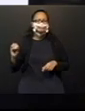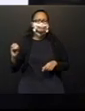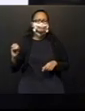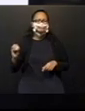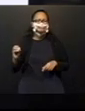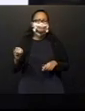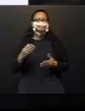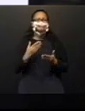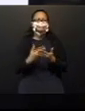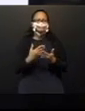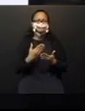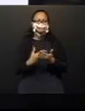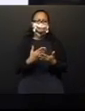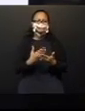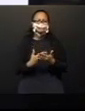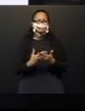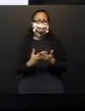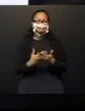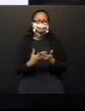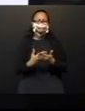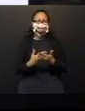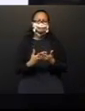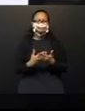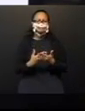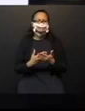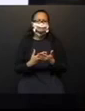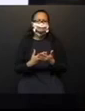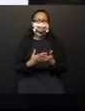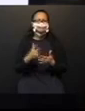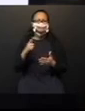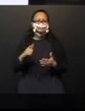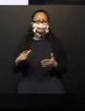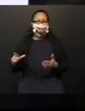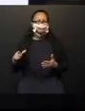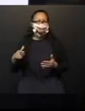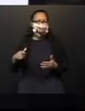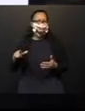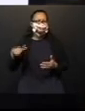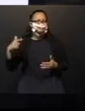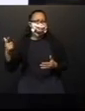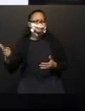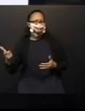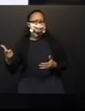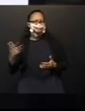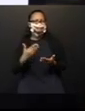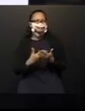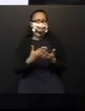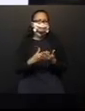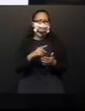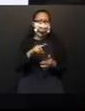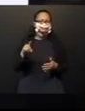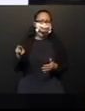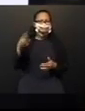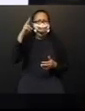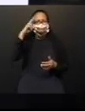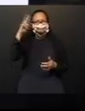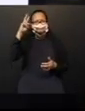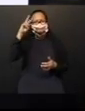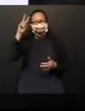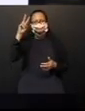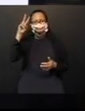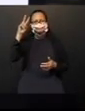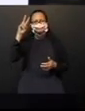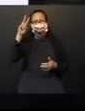nessa matéria. Eu estava acompanhando as outras aulas, e vocês também devem se lembrar,